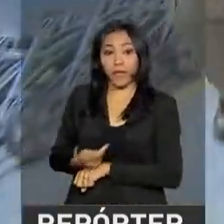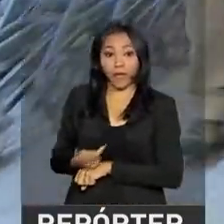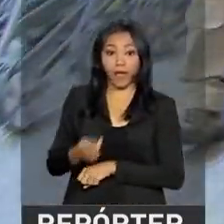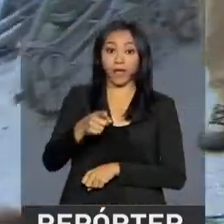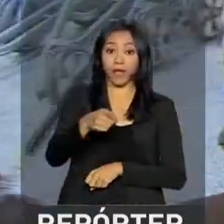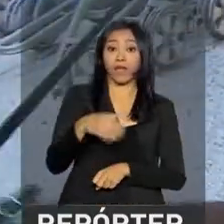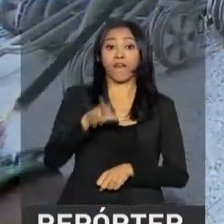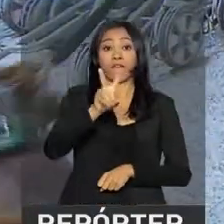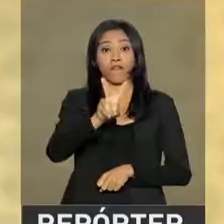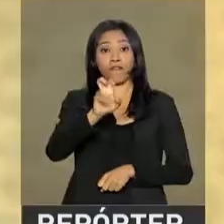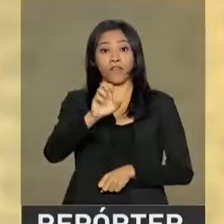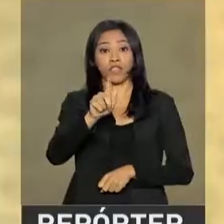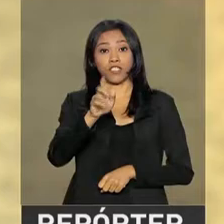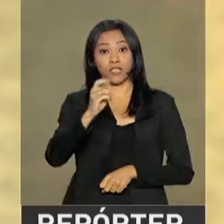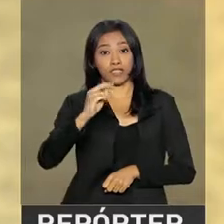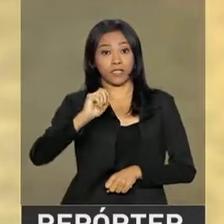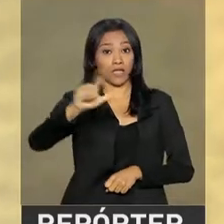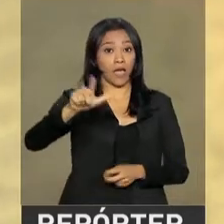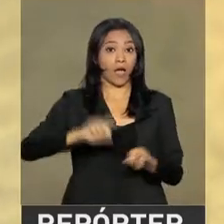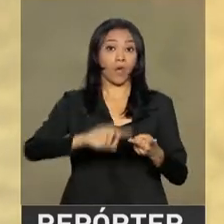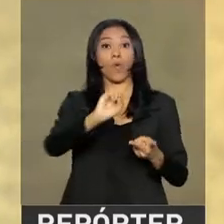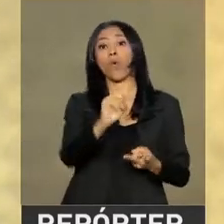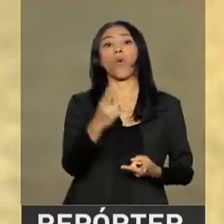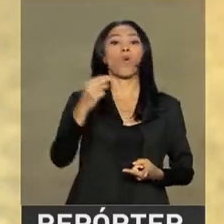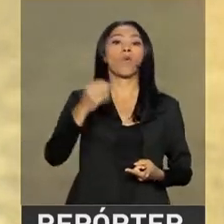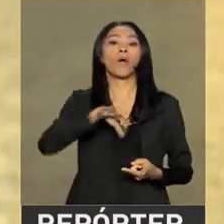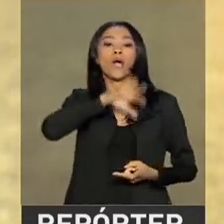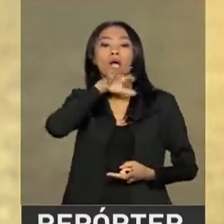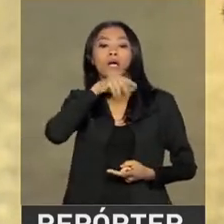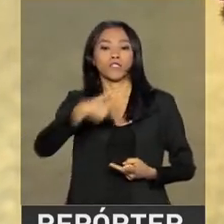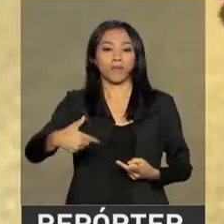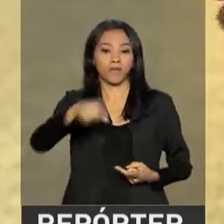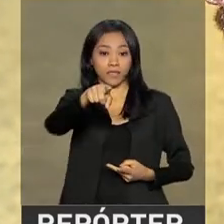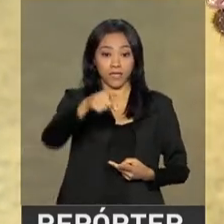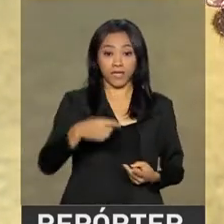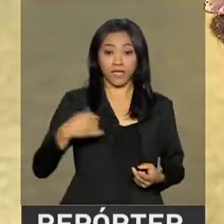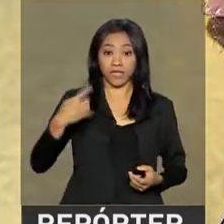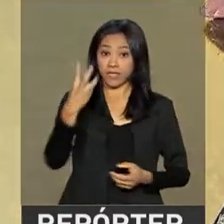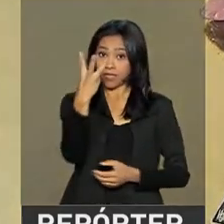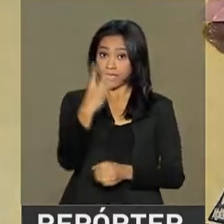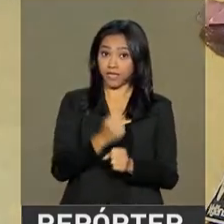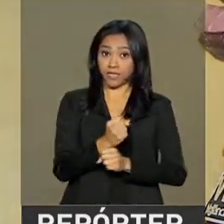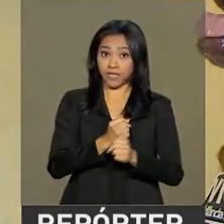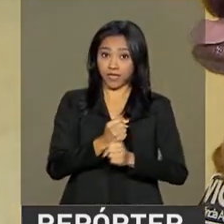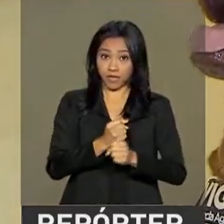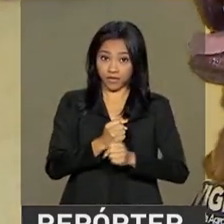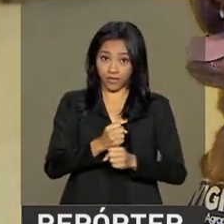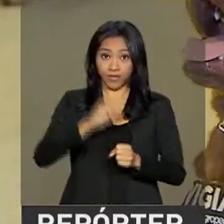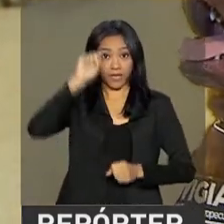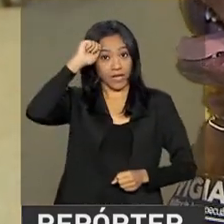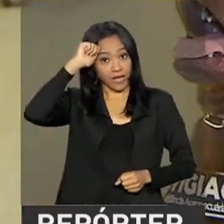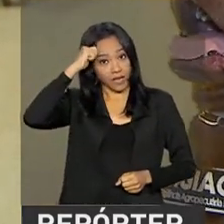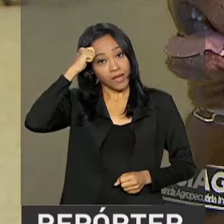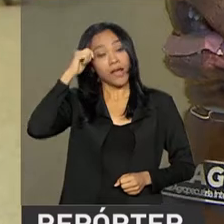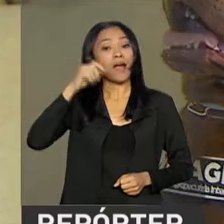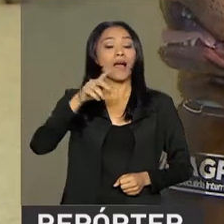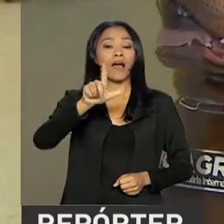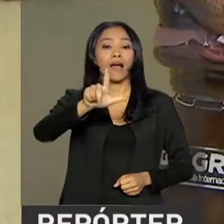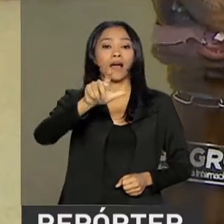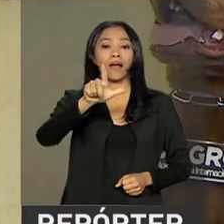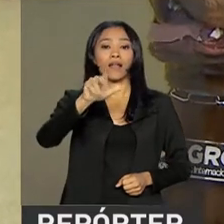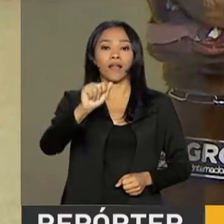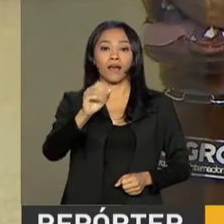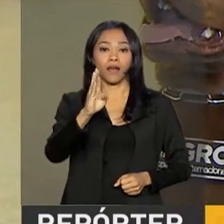ou animal esse é o léo é um cachorro de três anos da raça labrador ele chega a vistoriar em média